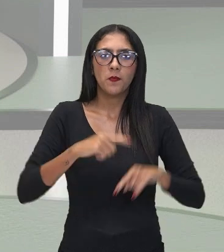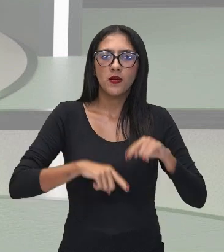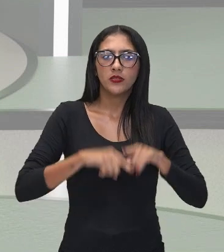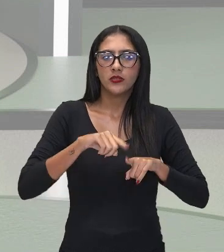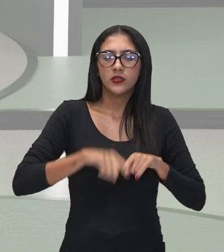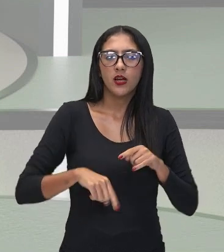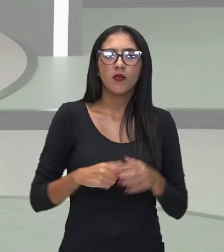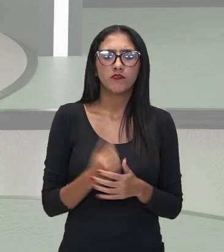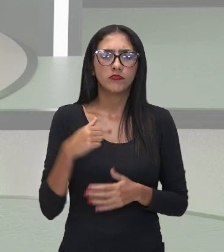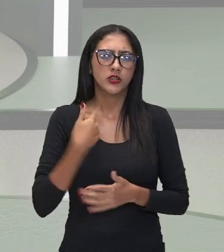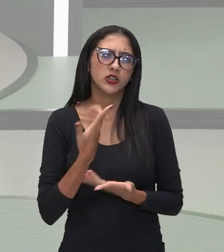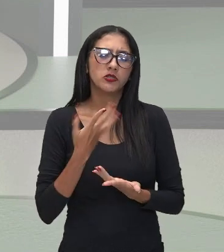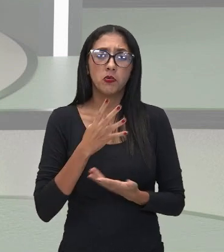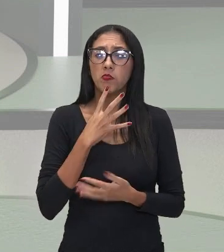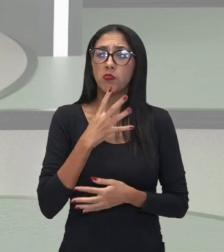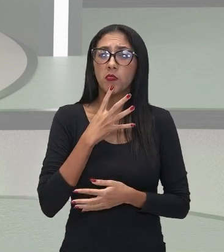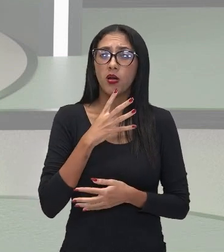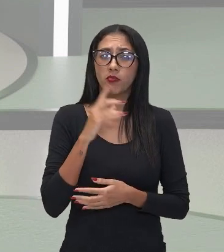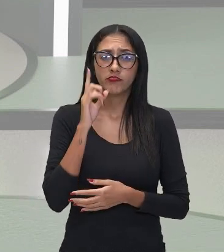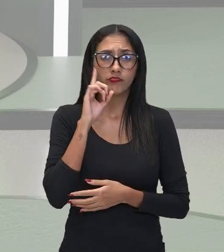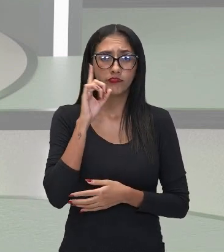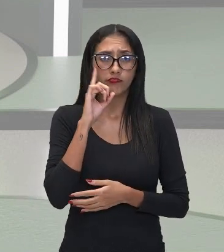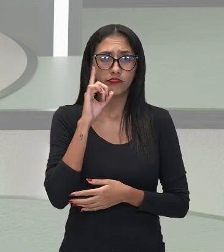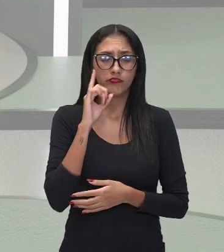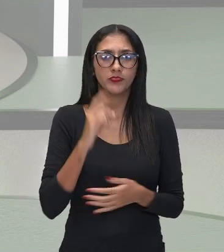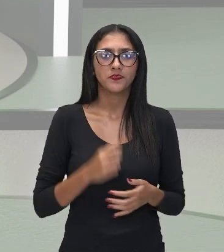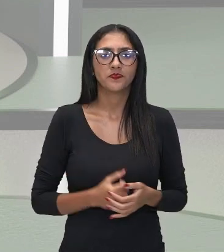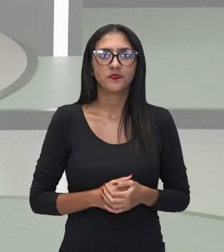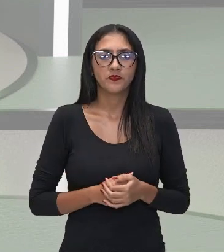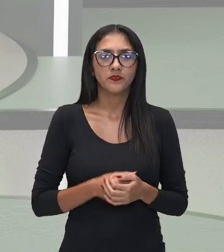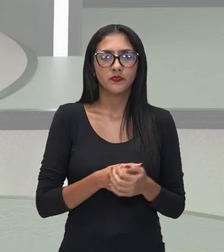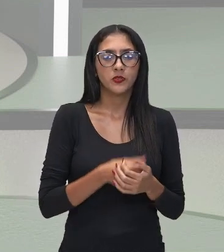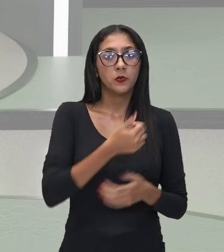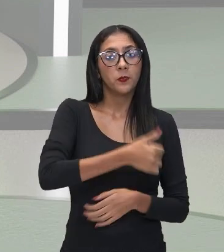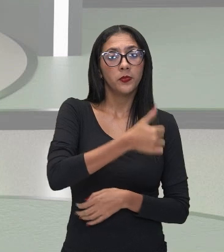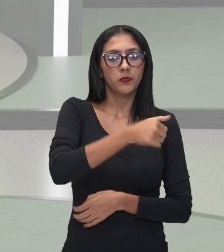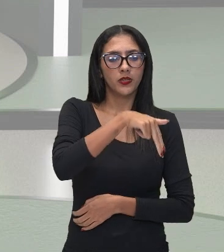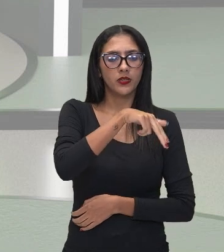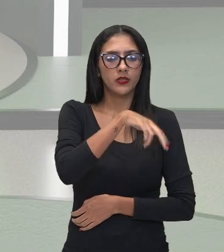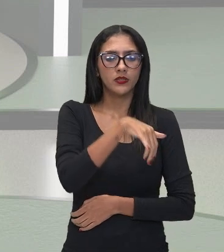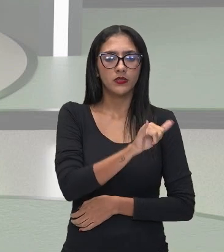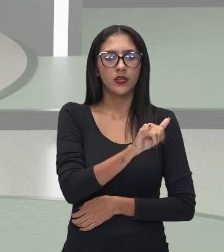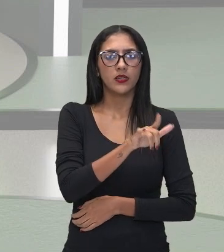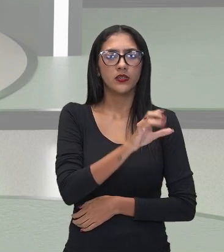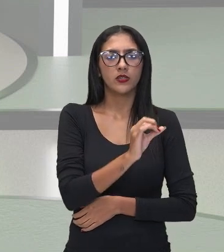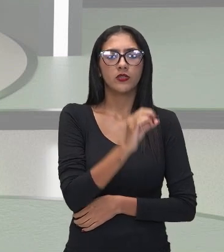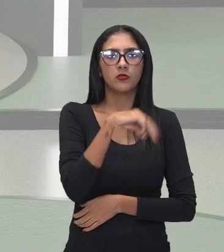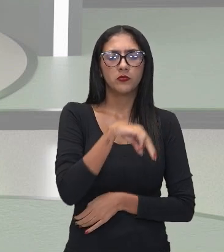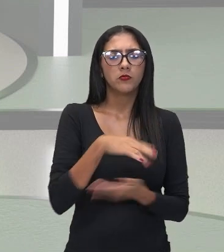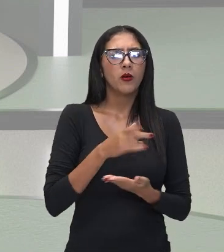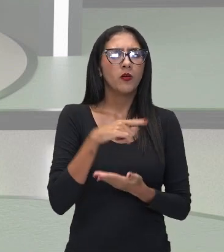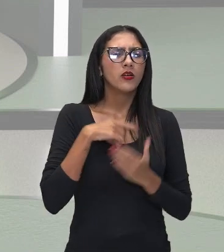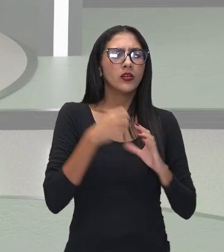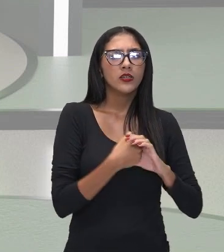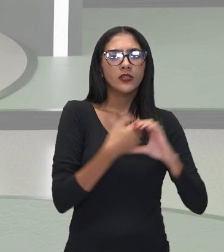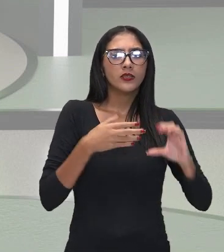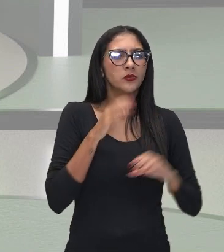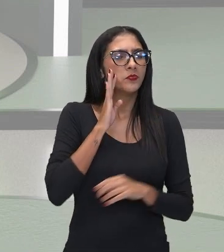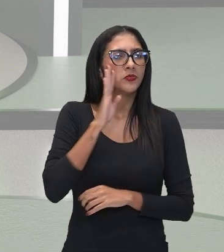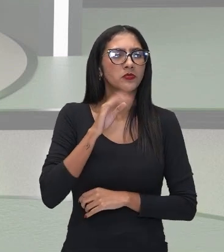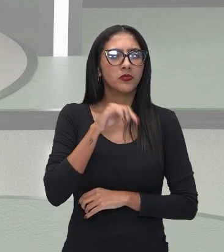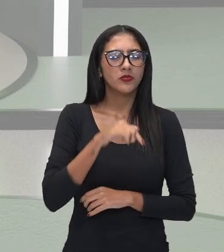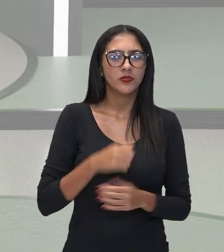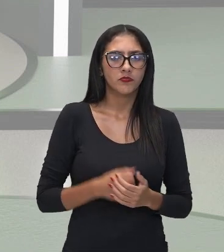aí diariamente no nosso cotidiano. Nós temos o nylon, que a principal característica é